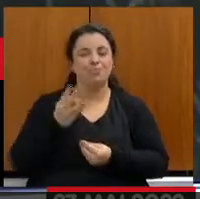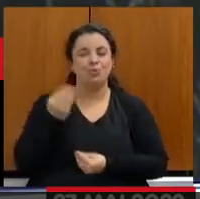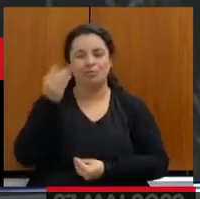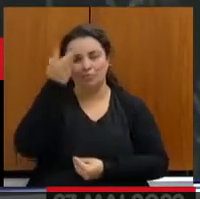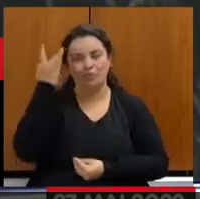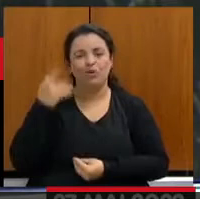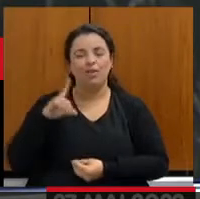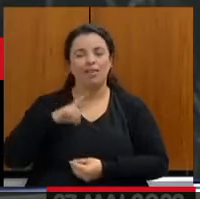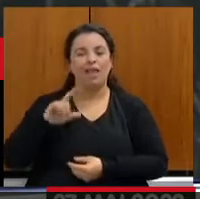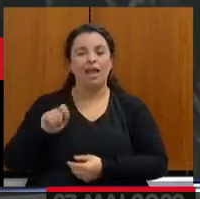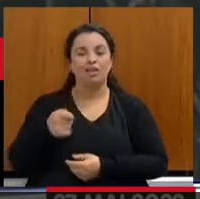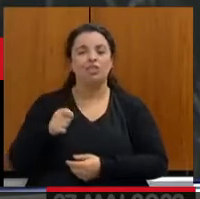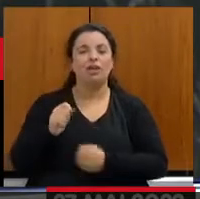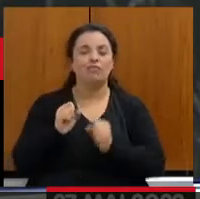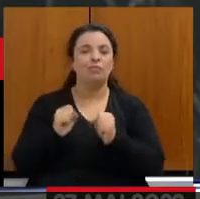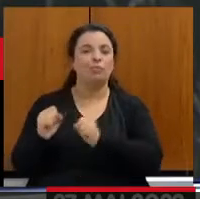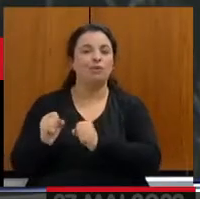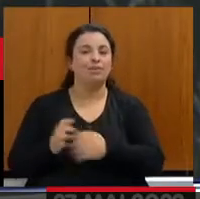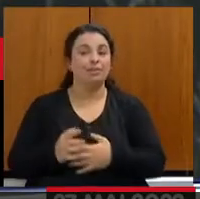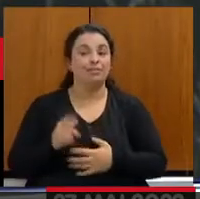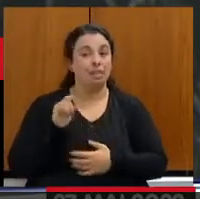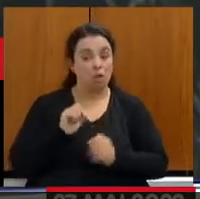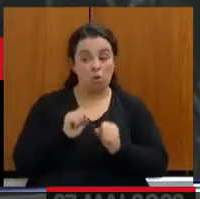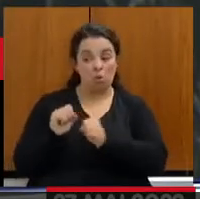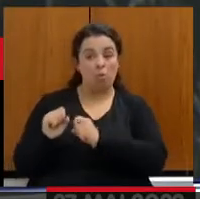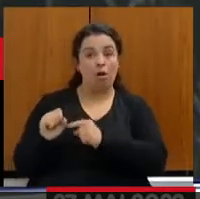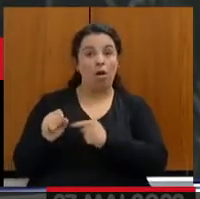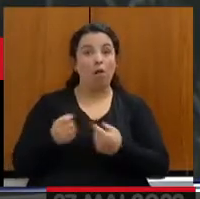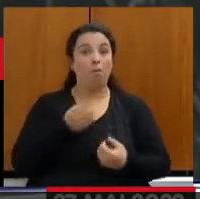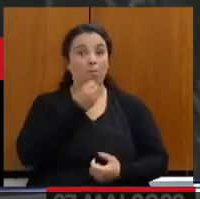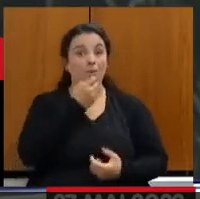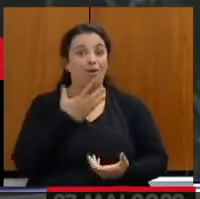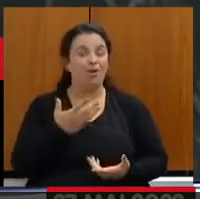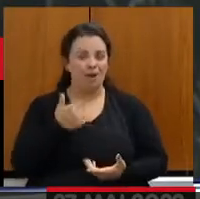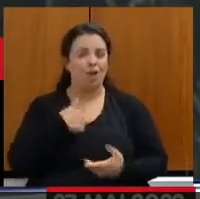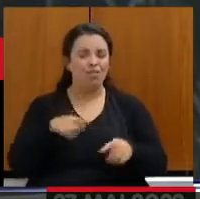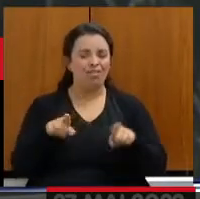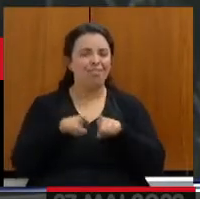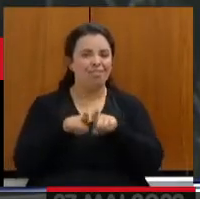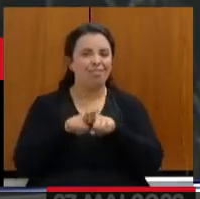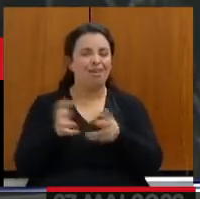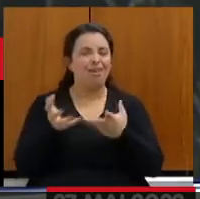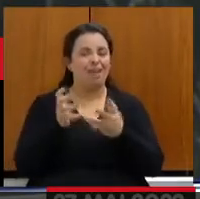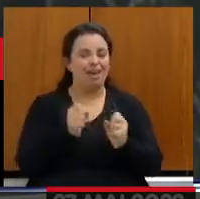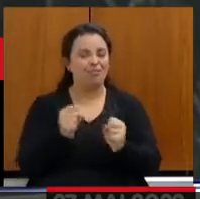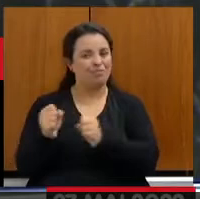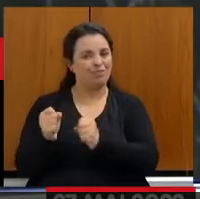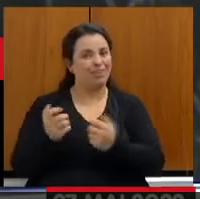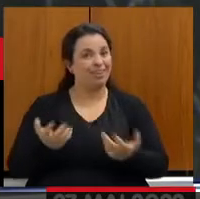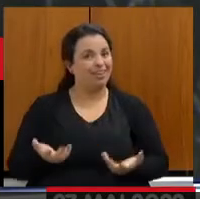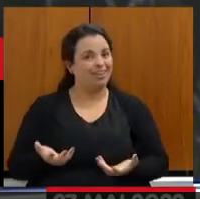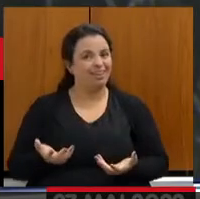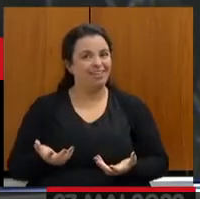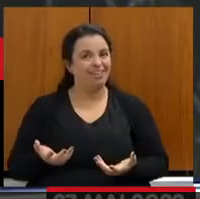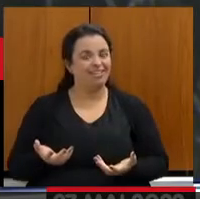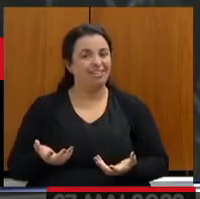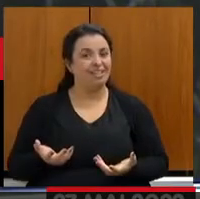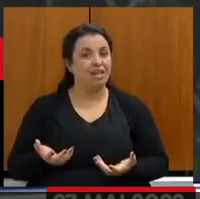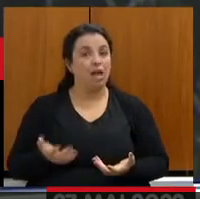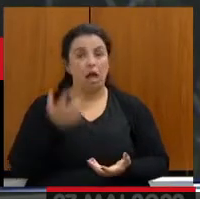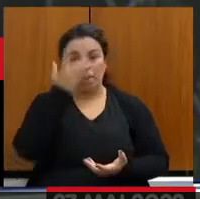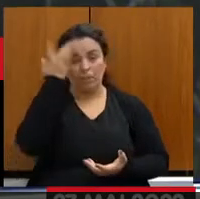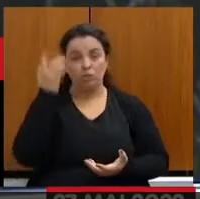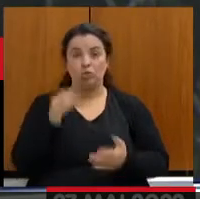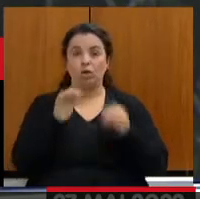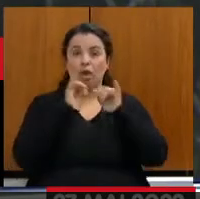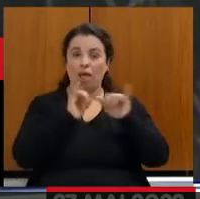e o poder é bom né O Poder bom eu também eu quero Afinal para mim quem distribui em pobreza